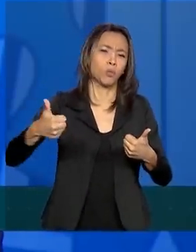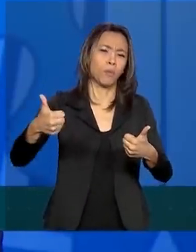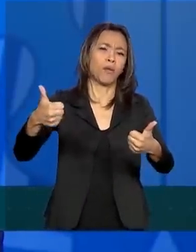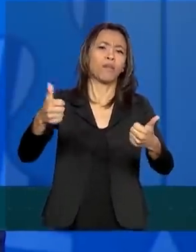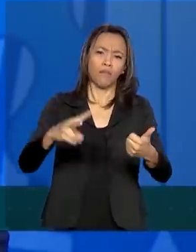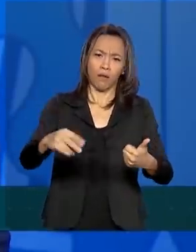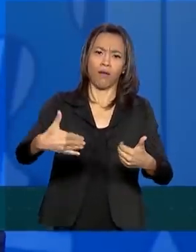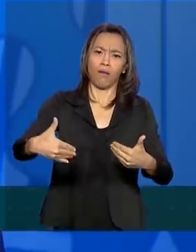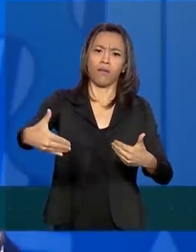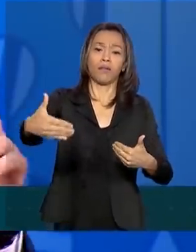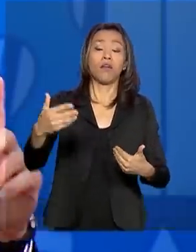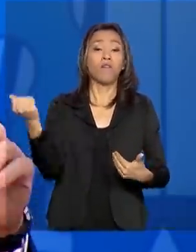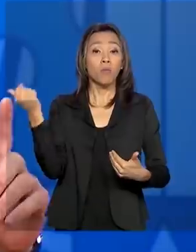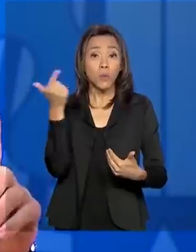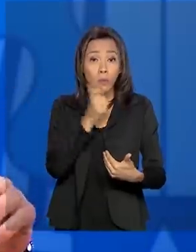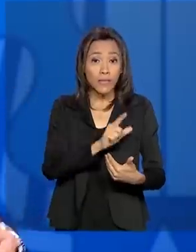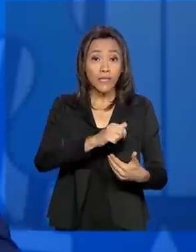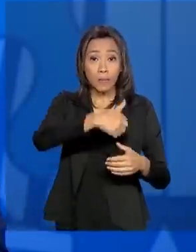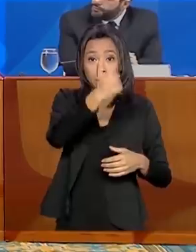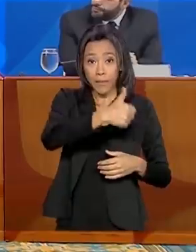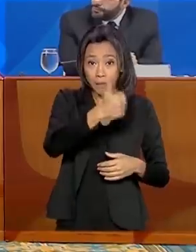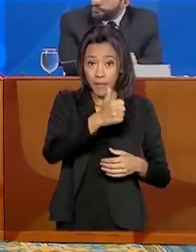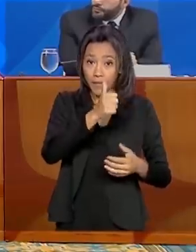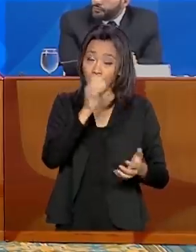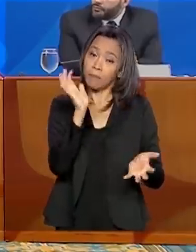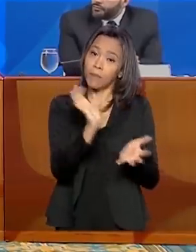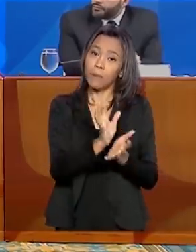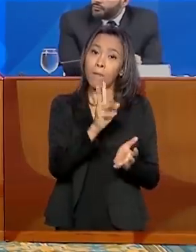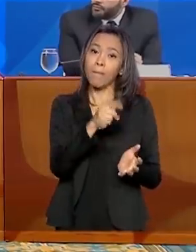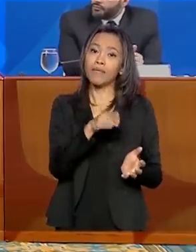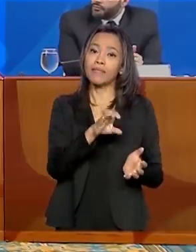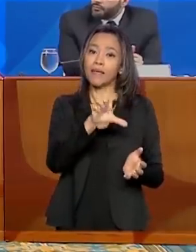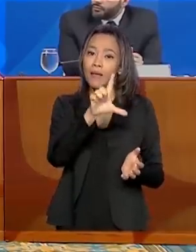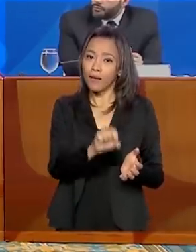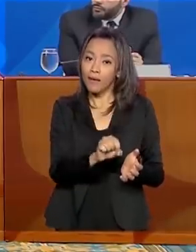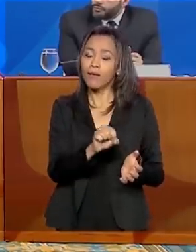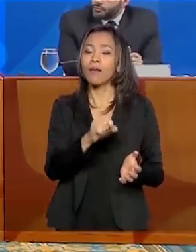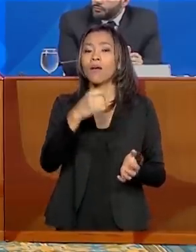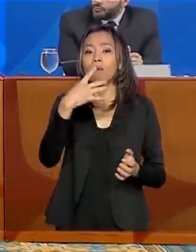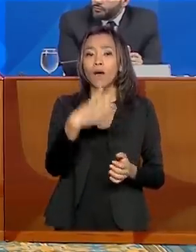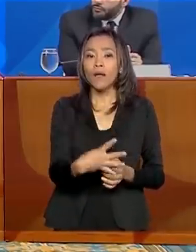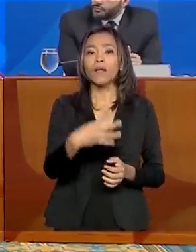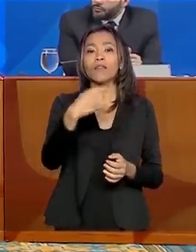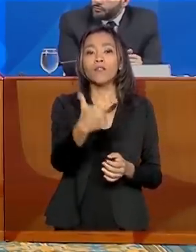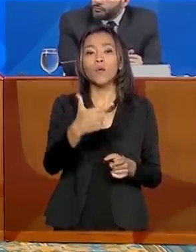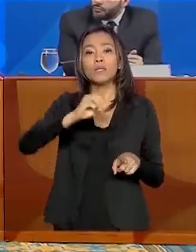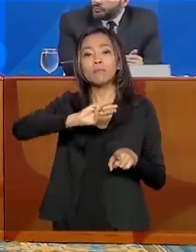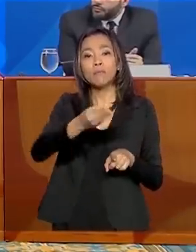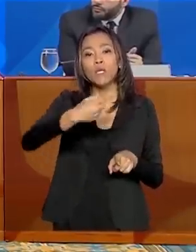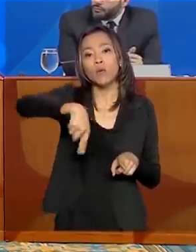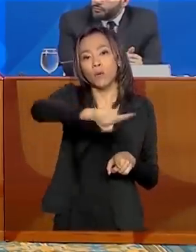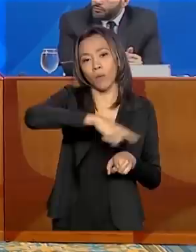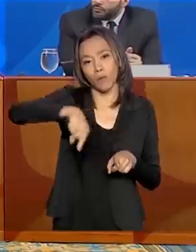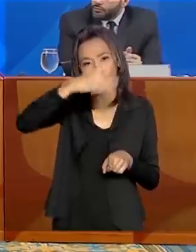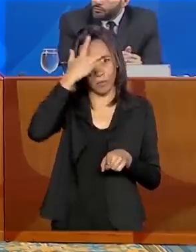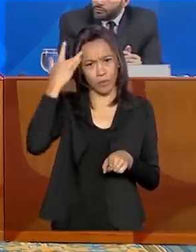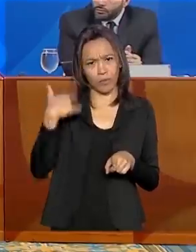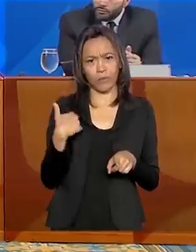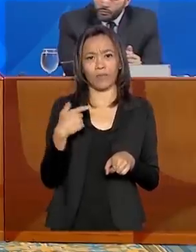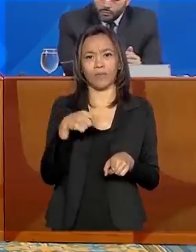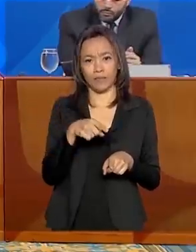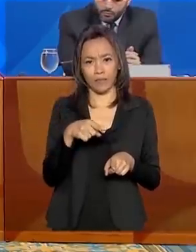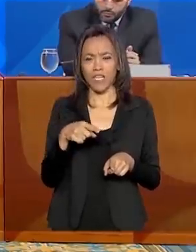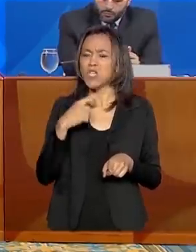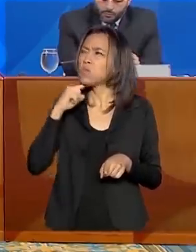atingidos na primeira parcela 42 milhões de brasileiros e brasileiras. Nenhum